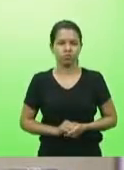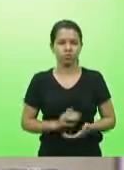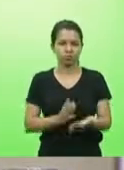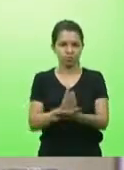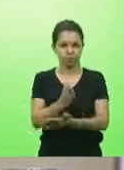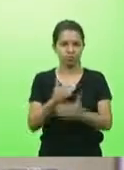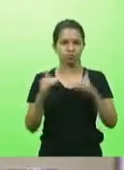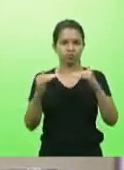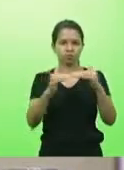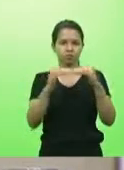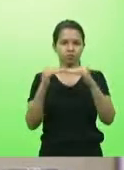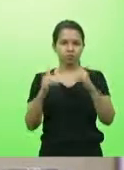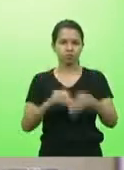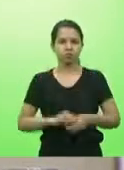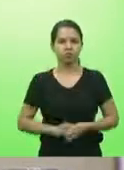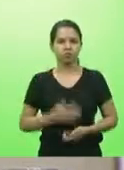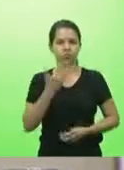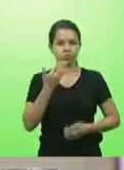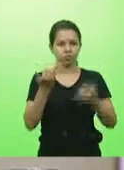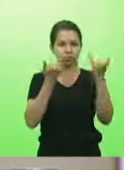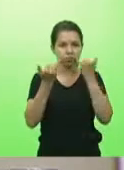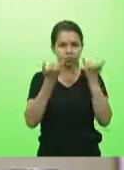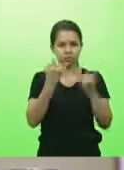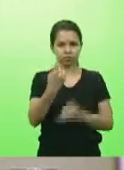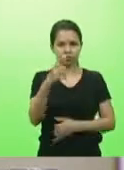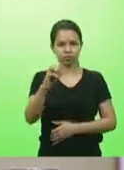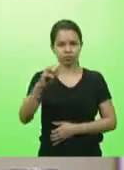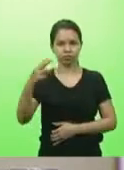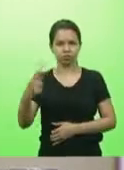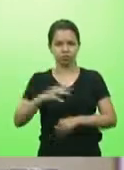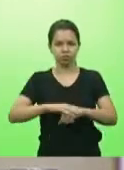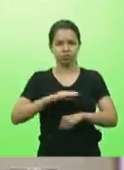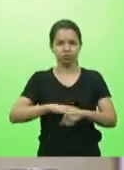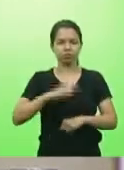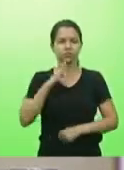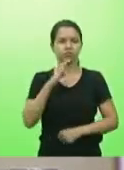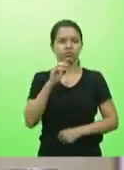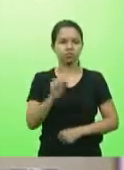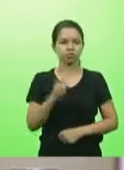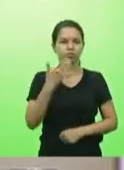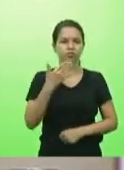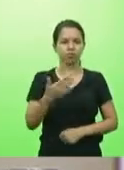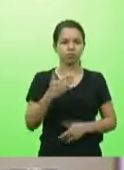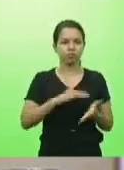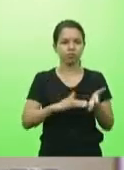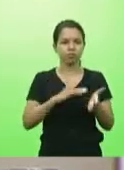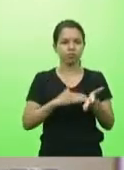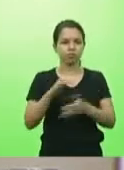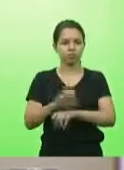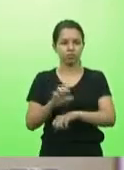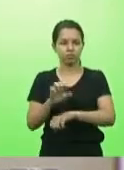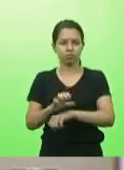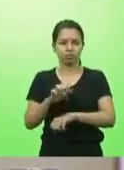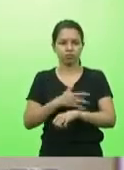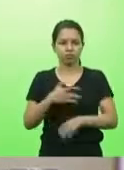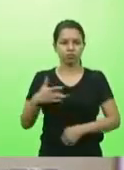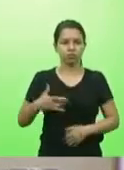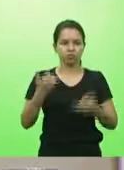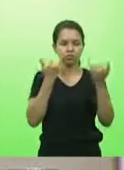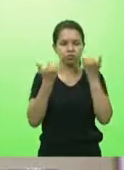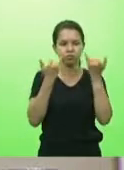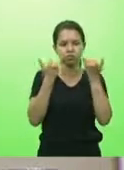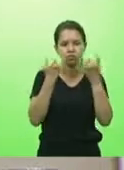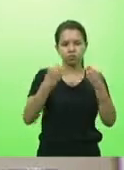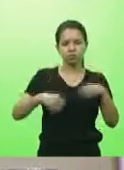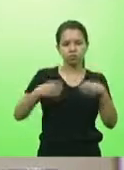aprovado por unanimidade pedido de informação 102 autor deputado Bruno Souza solicitando ao secretário do estado da saúde informações acerca da necessidade